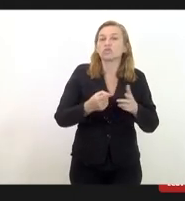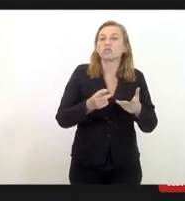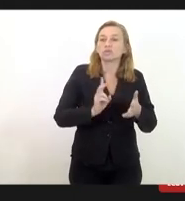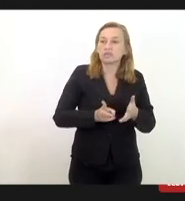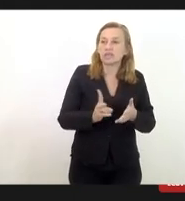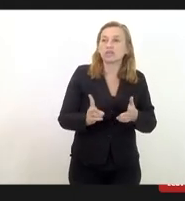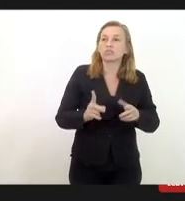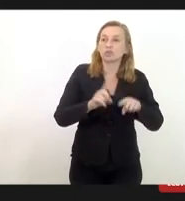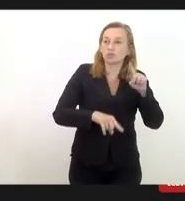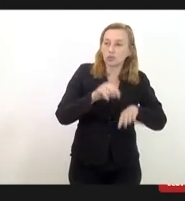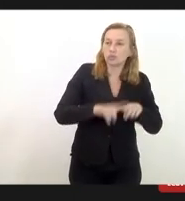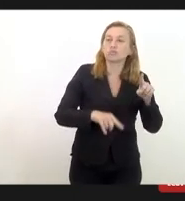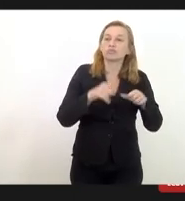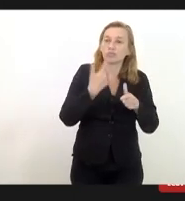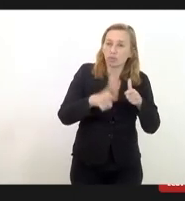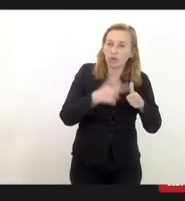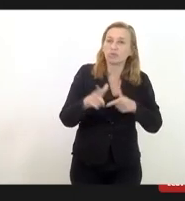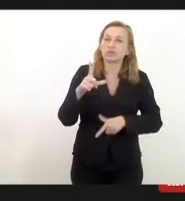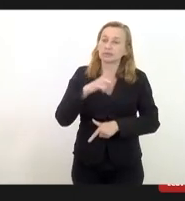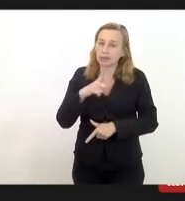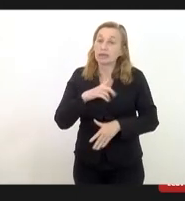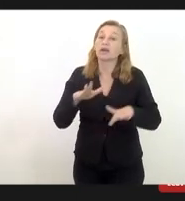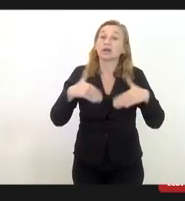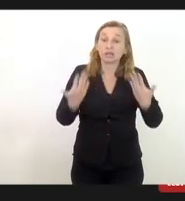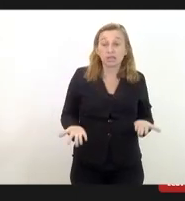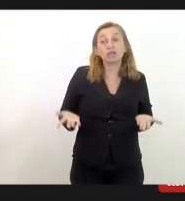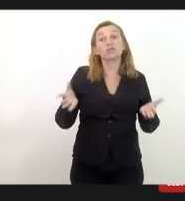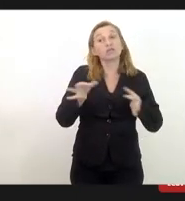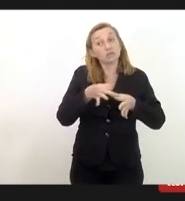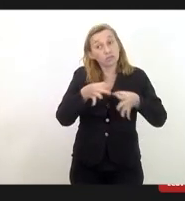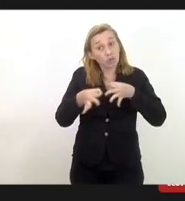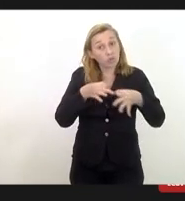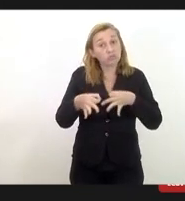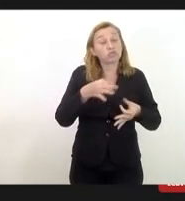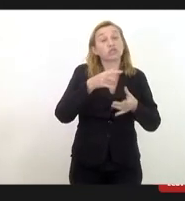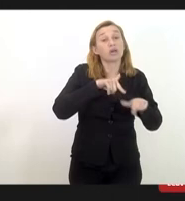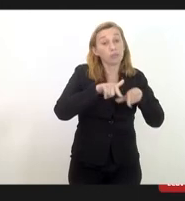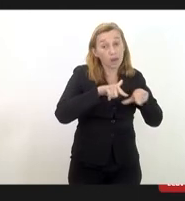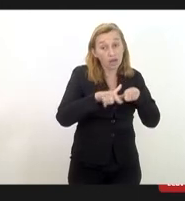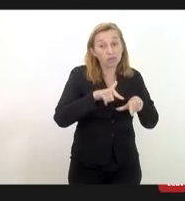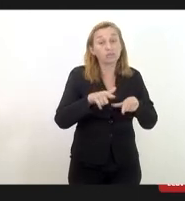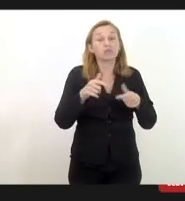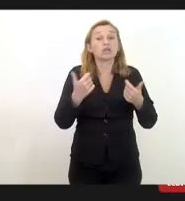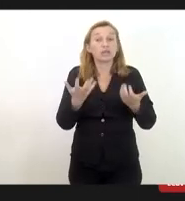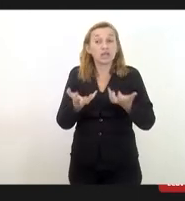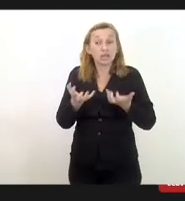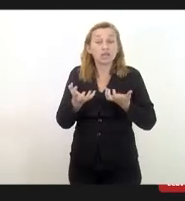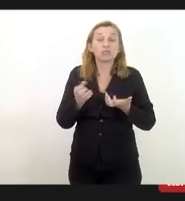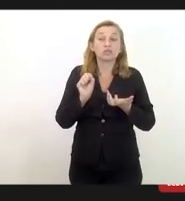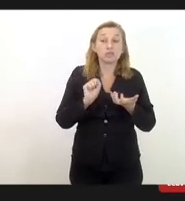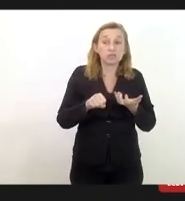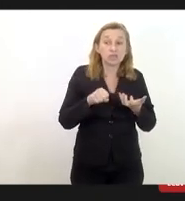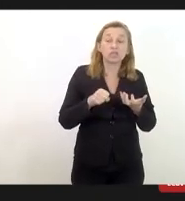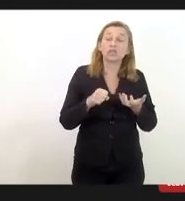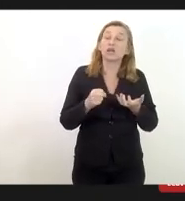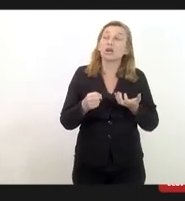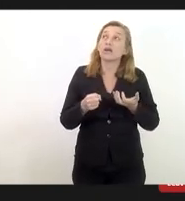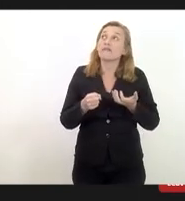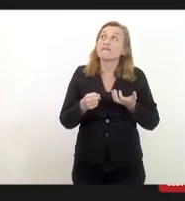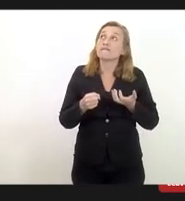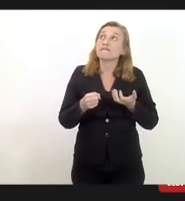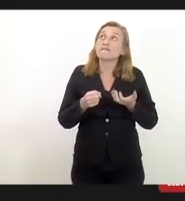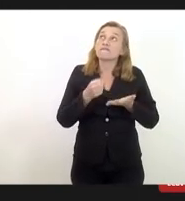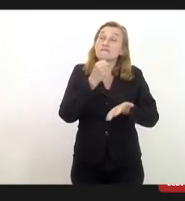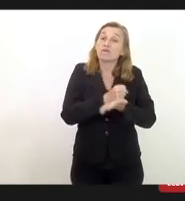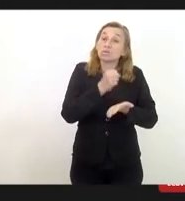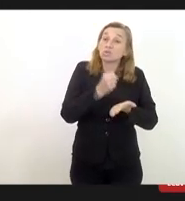o equipamento está com problema. Então, neste plano de trabalho, a gente pretende fazer contrato